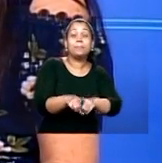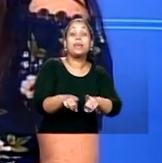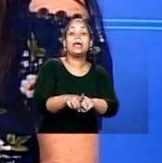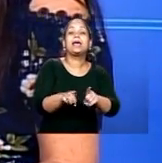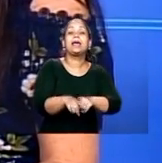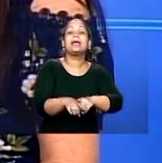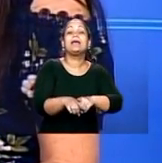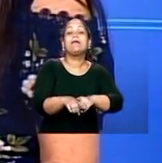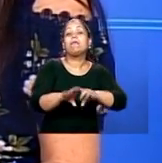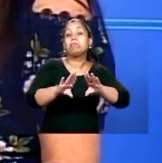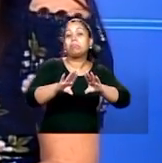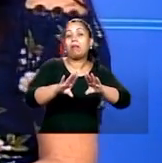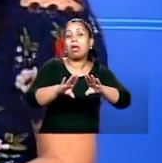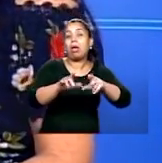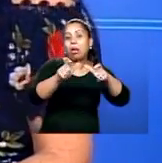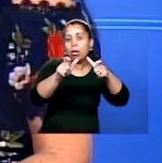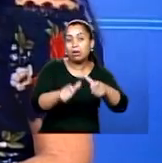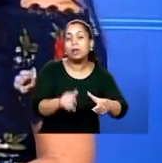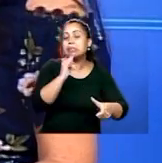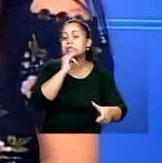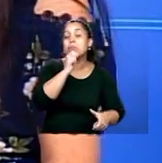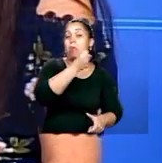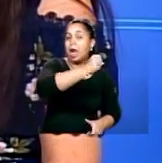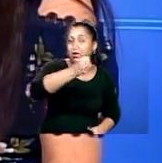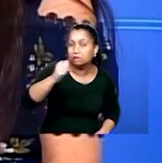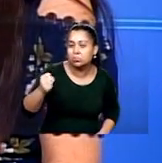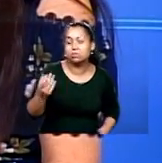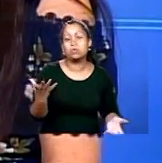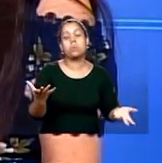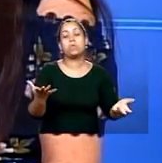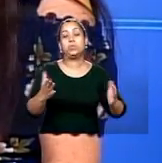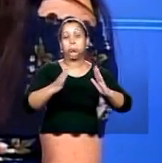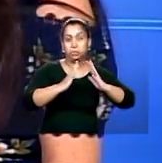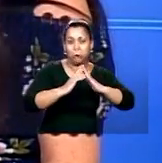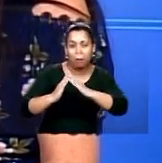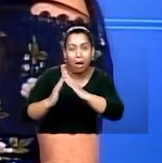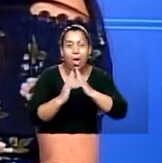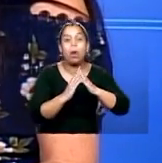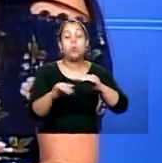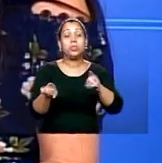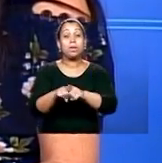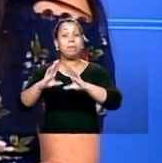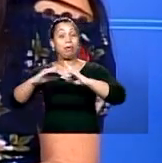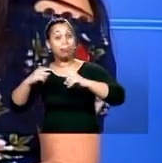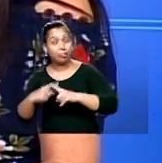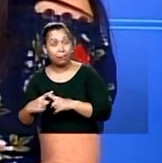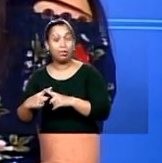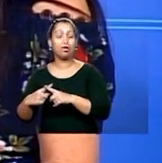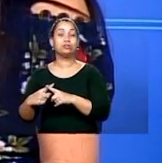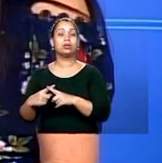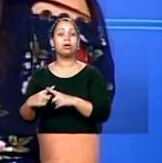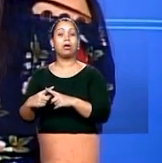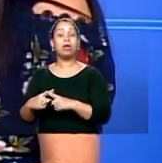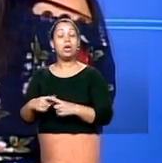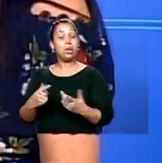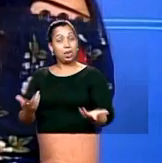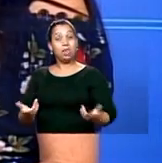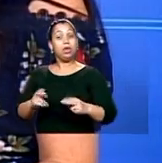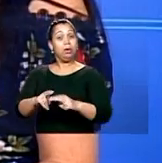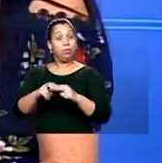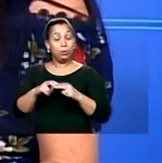território. Então, são associações de bairro, instituições religiosas que,